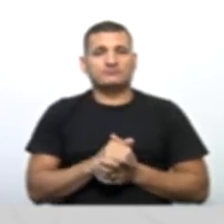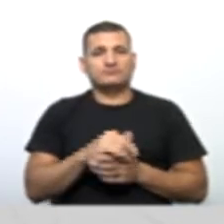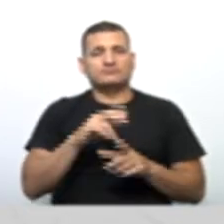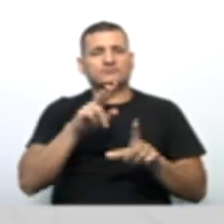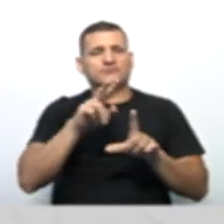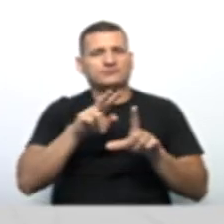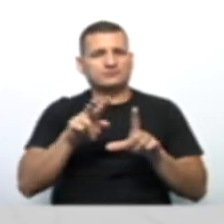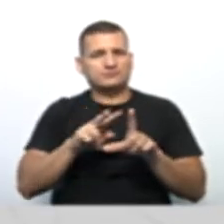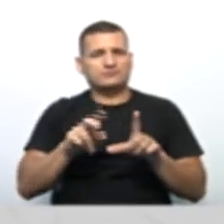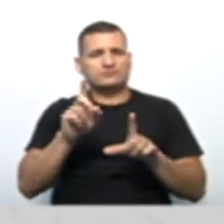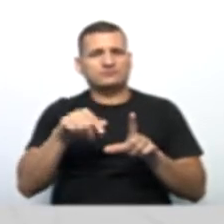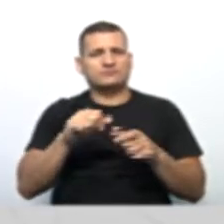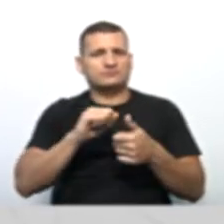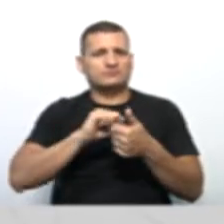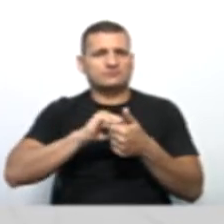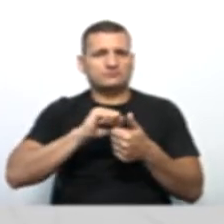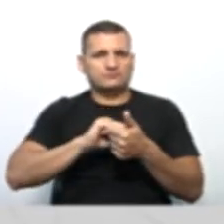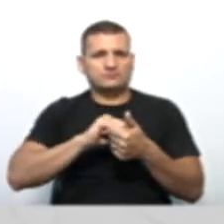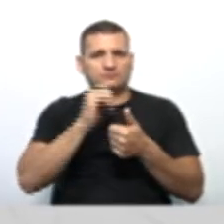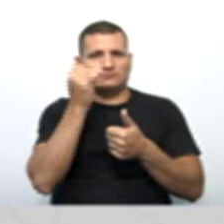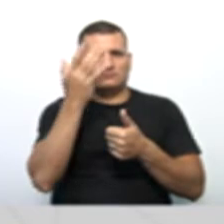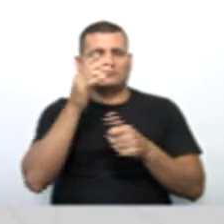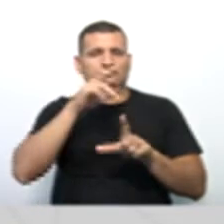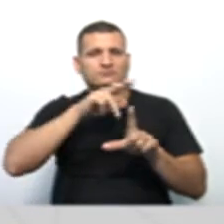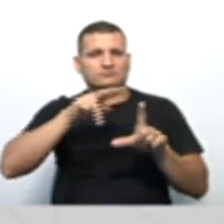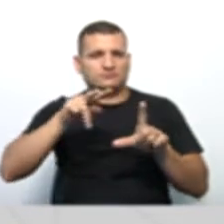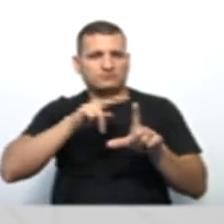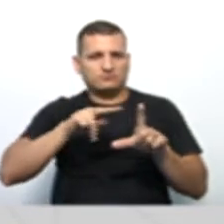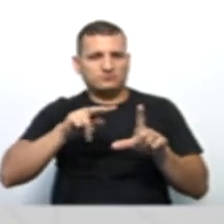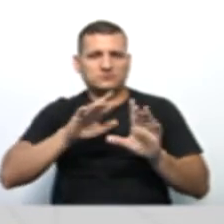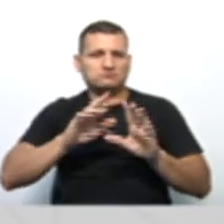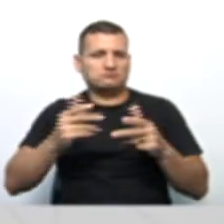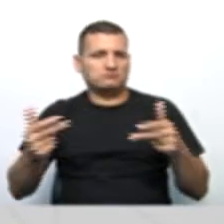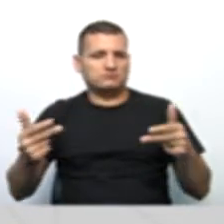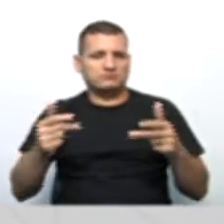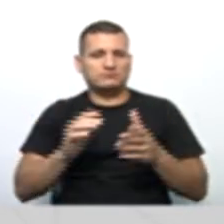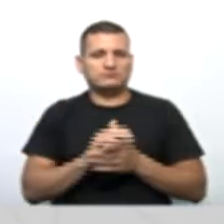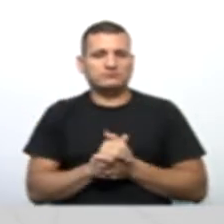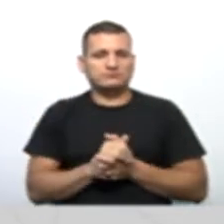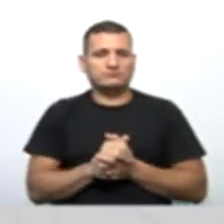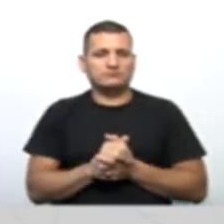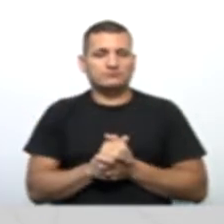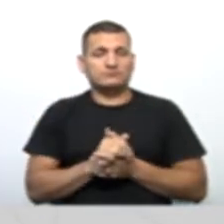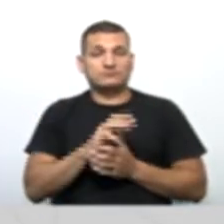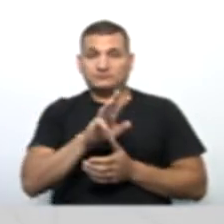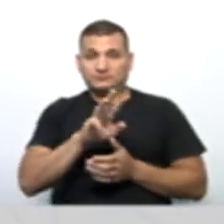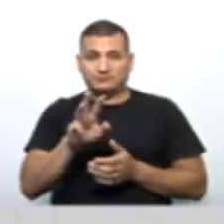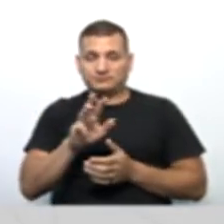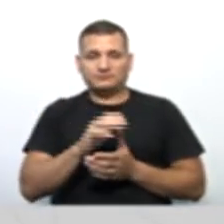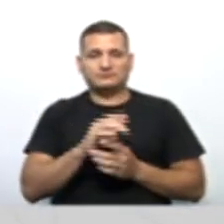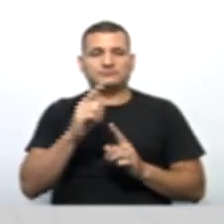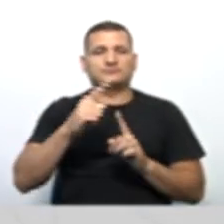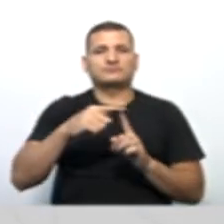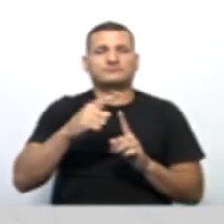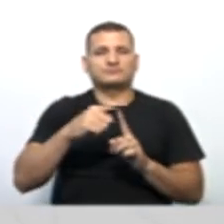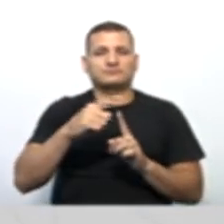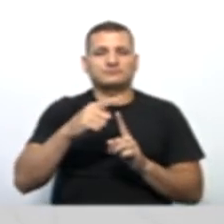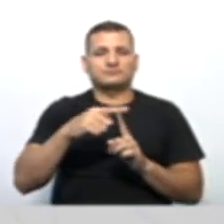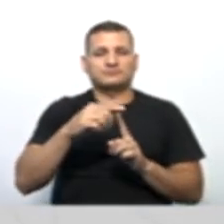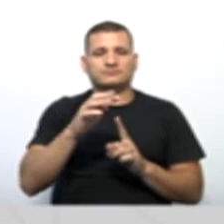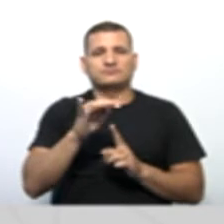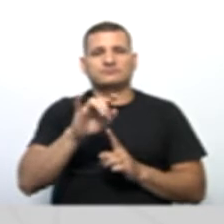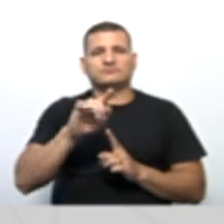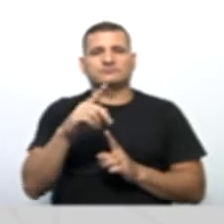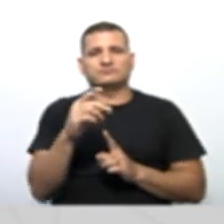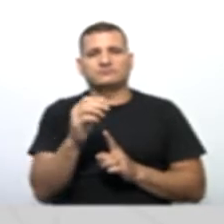vai determinar a facilidade de leitura de alguma coisa que no nosso caso é o site é um complemento e coloquei